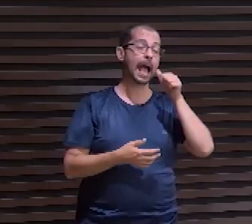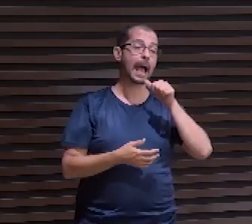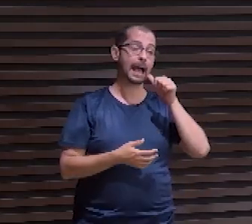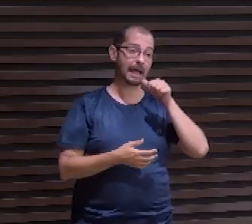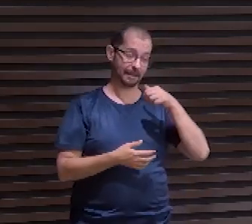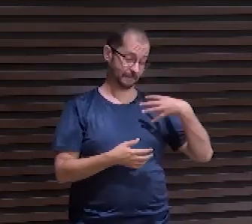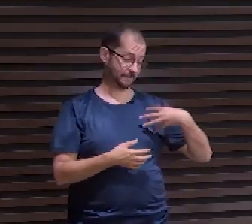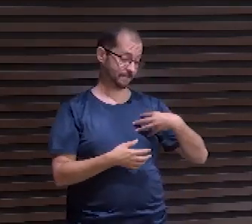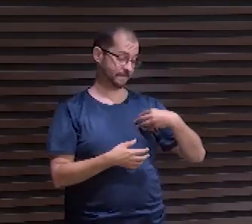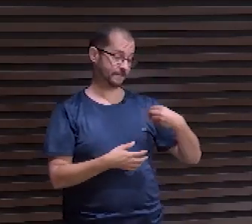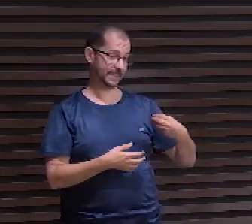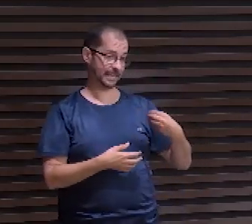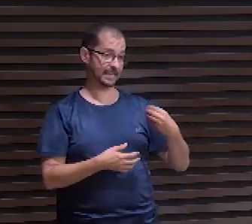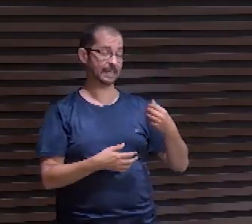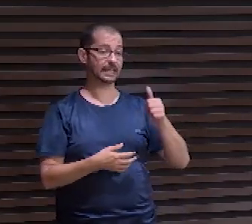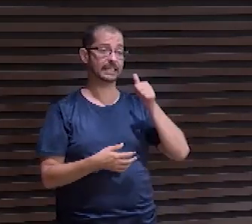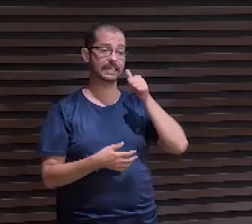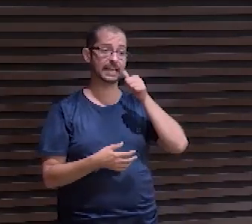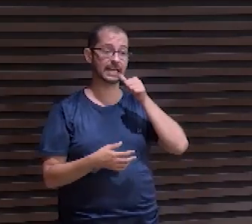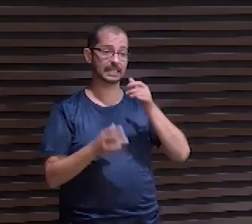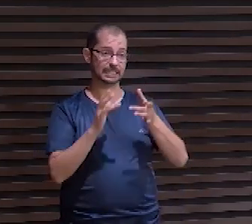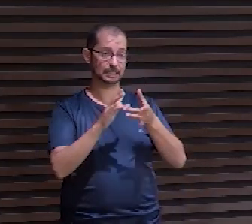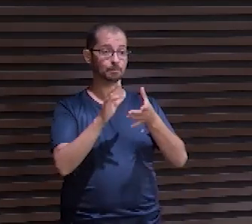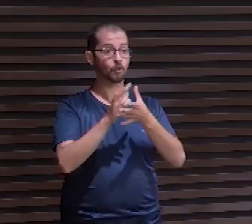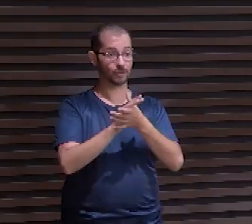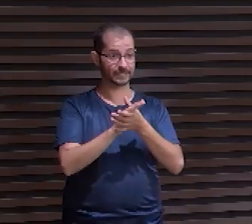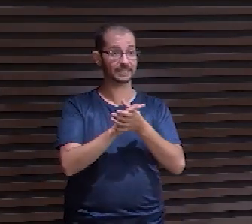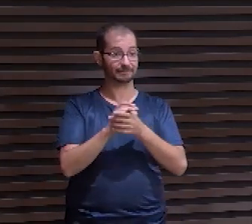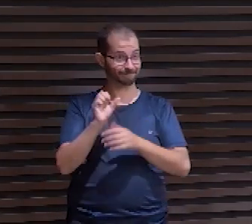e Bárbara, minha esposa, concordaram.